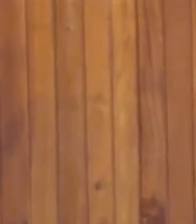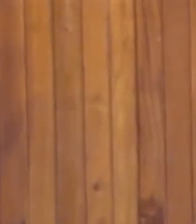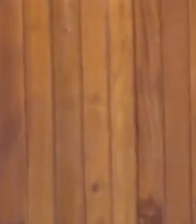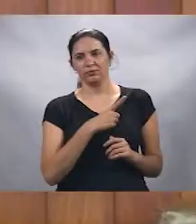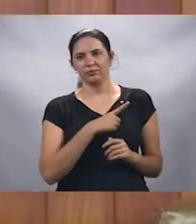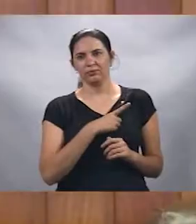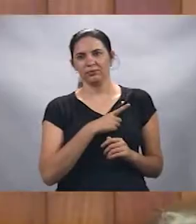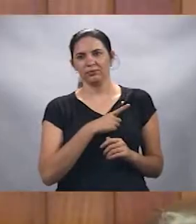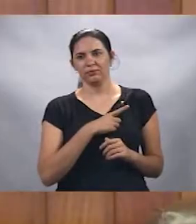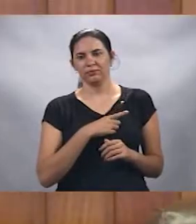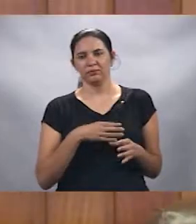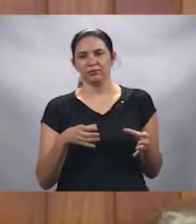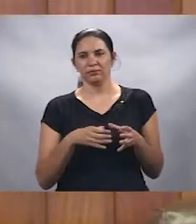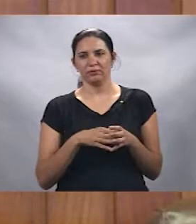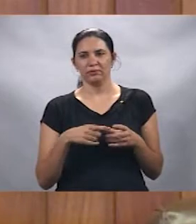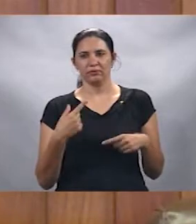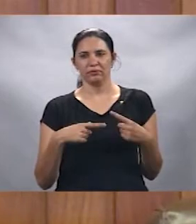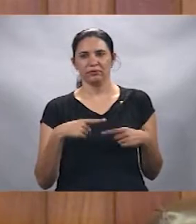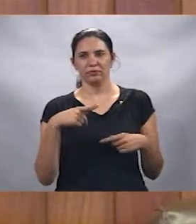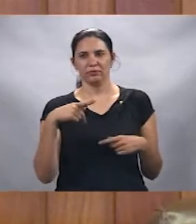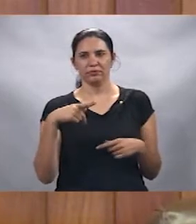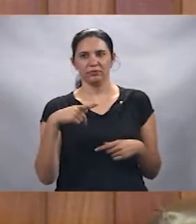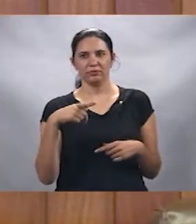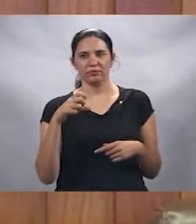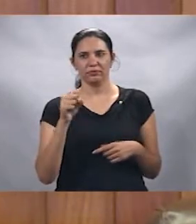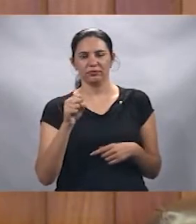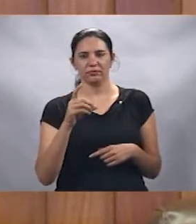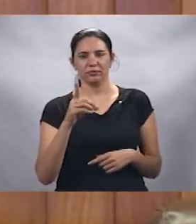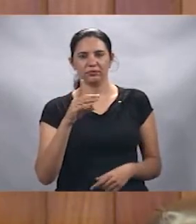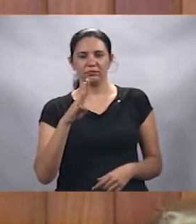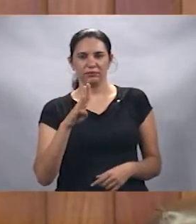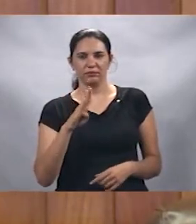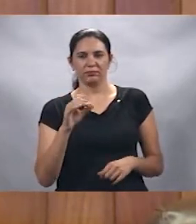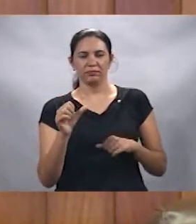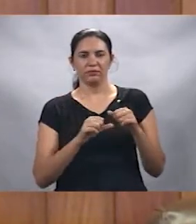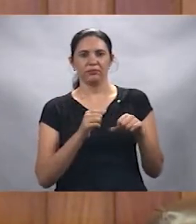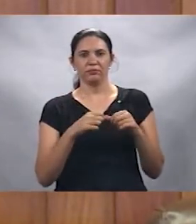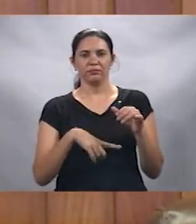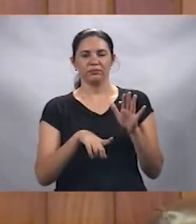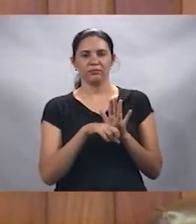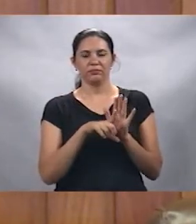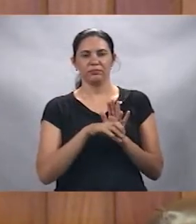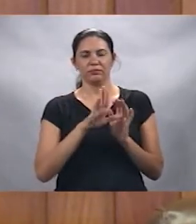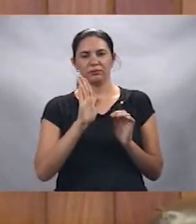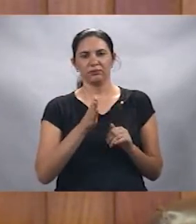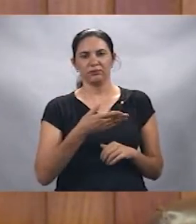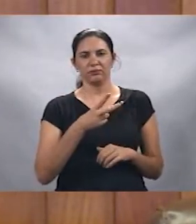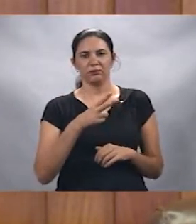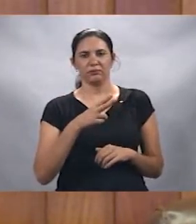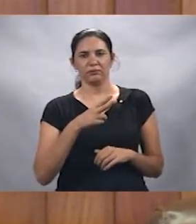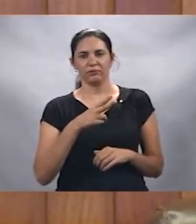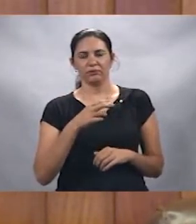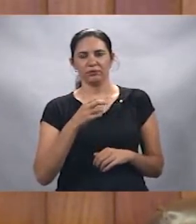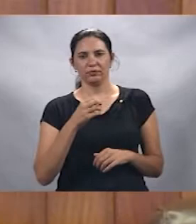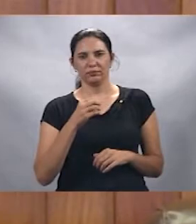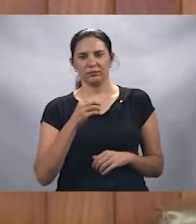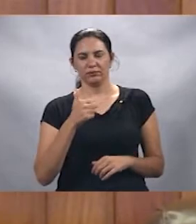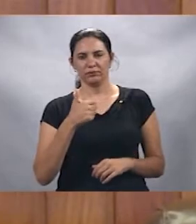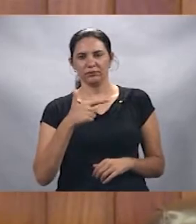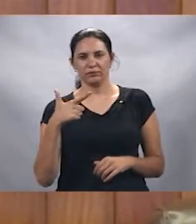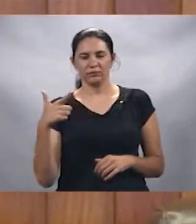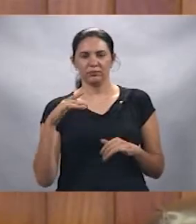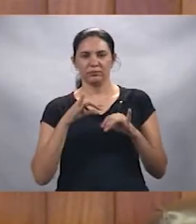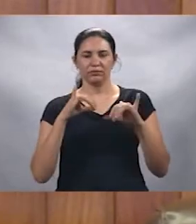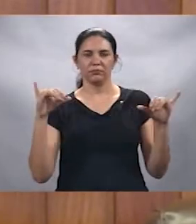quatro processos outra possibilidade era retirada do regime de urgência e o pedido de vista feitos pelo vereador Marcos Rezende